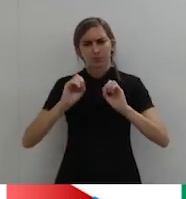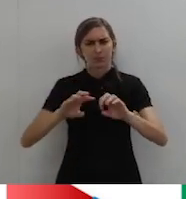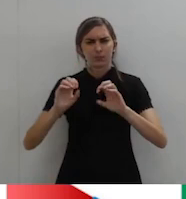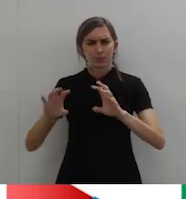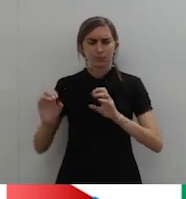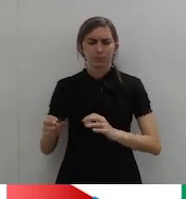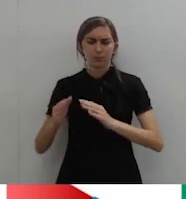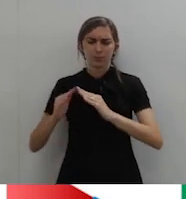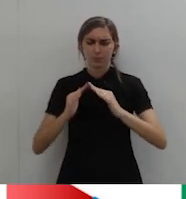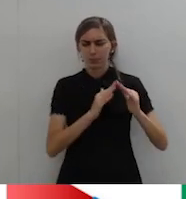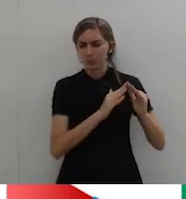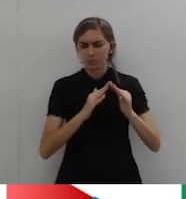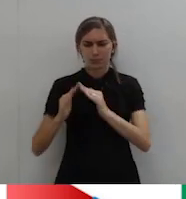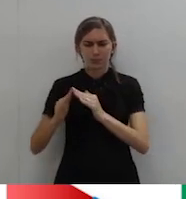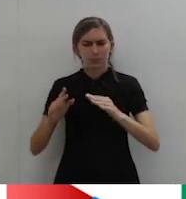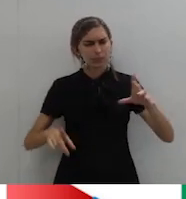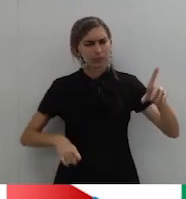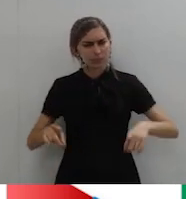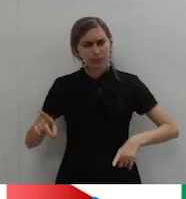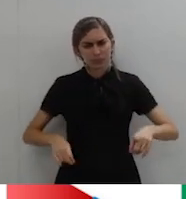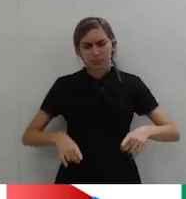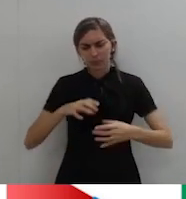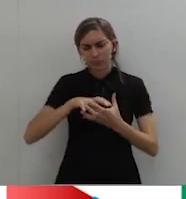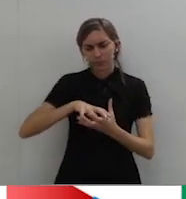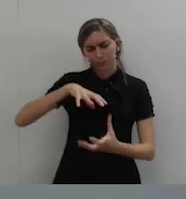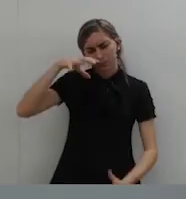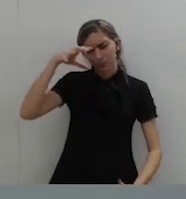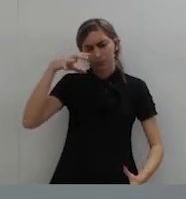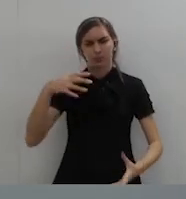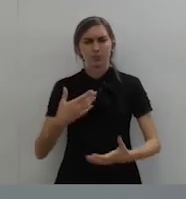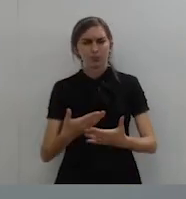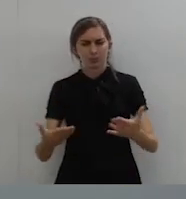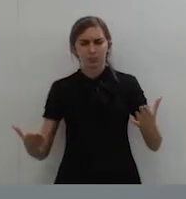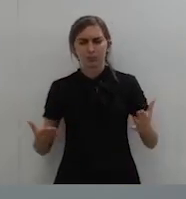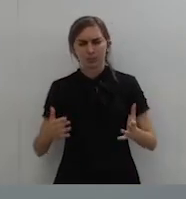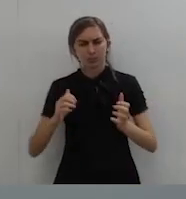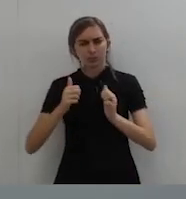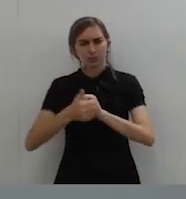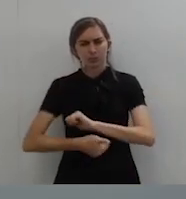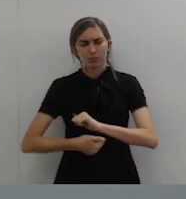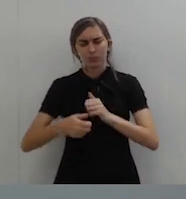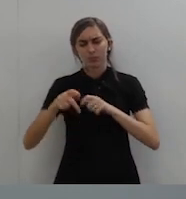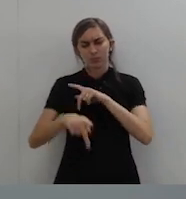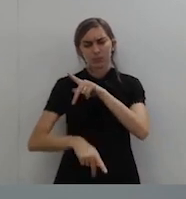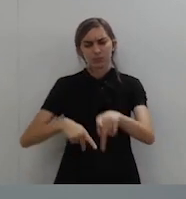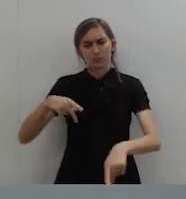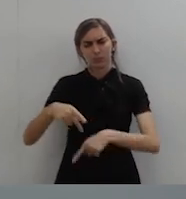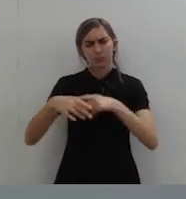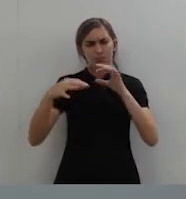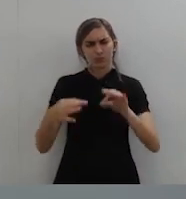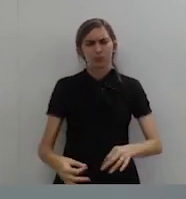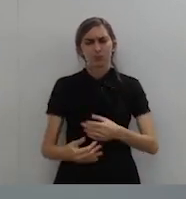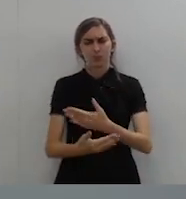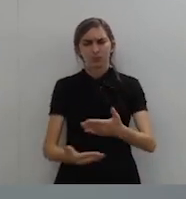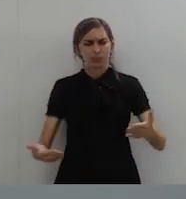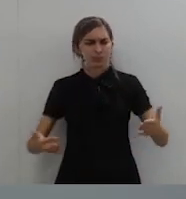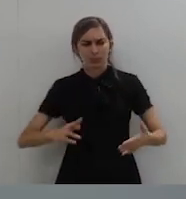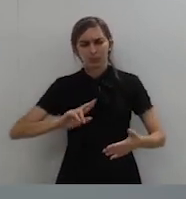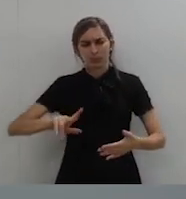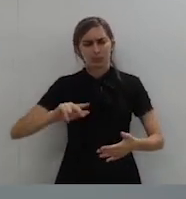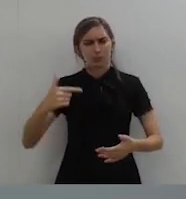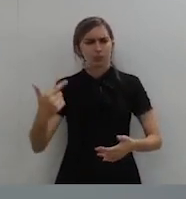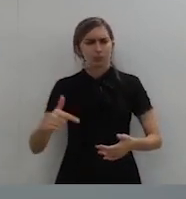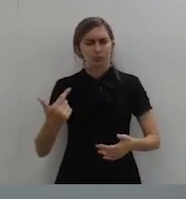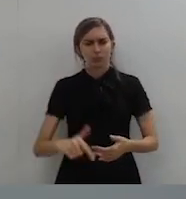ou então um vizinho, um primo mais velho, um irmão. Então isso são jogos populares, são justamente esses jogos que a gente